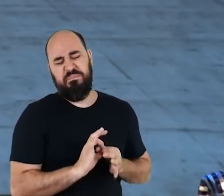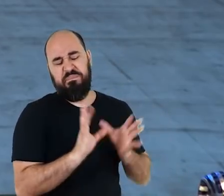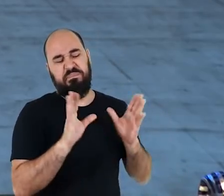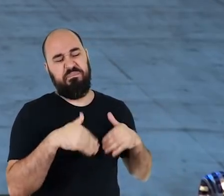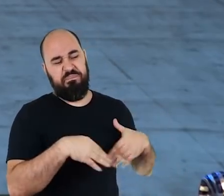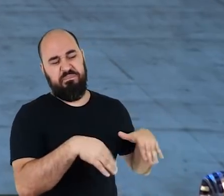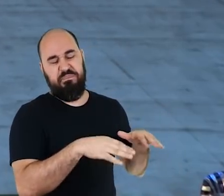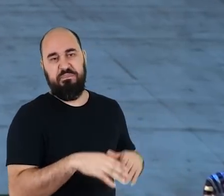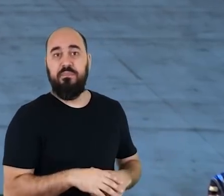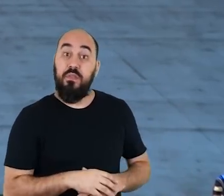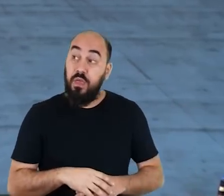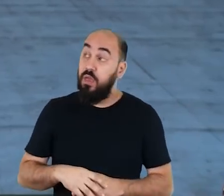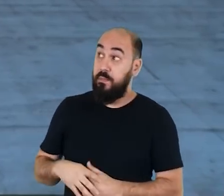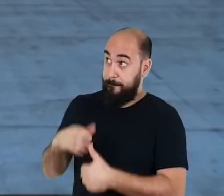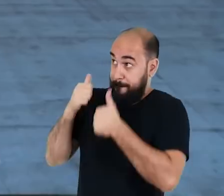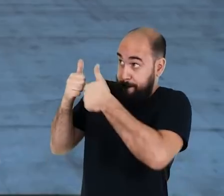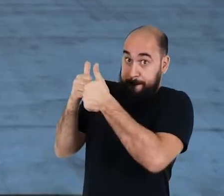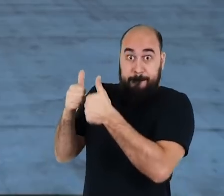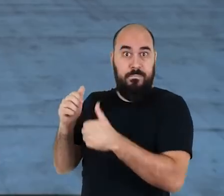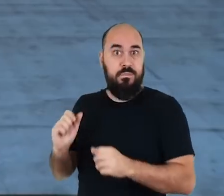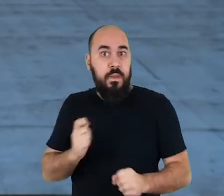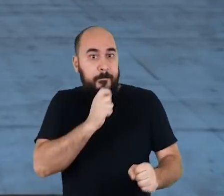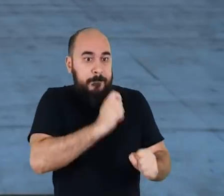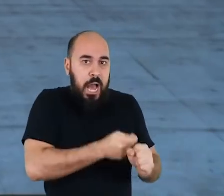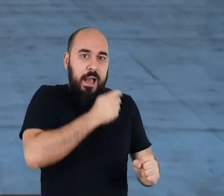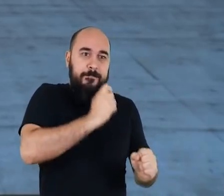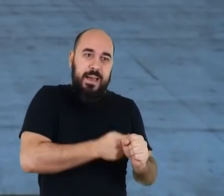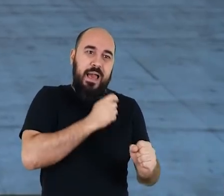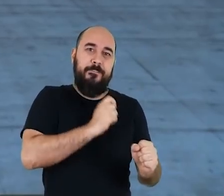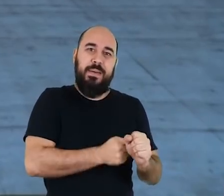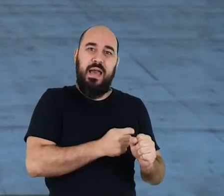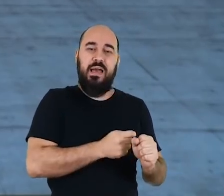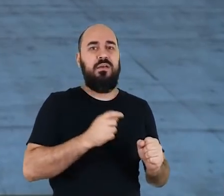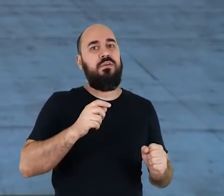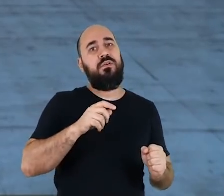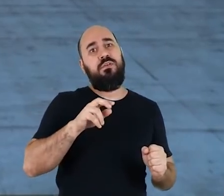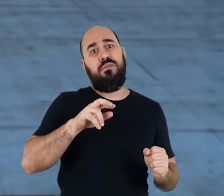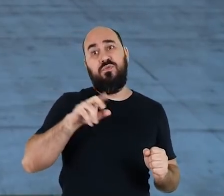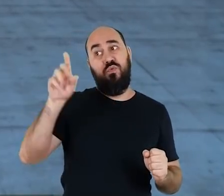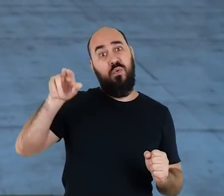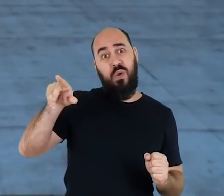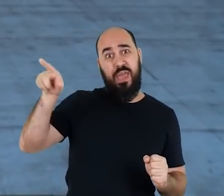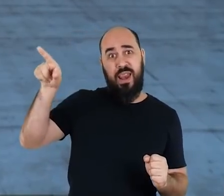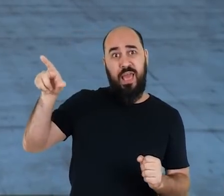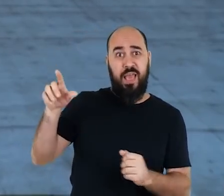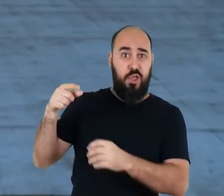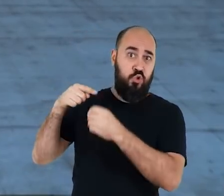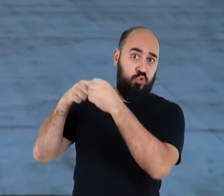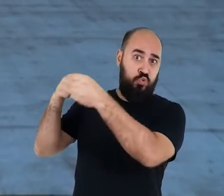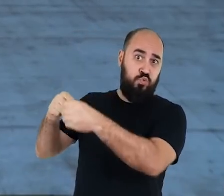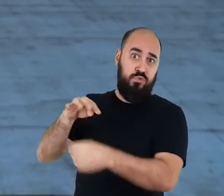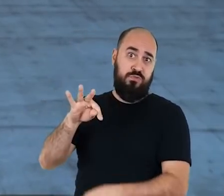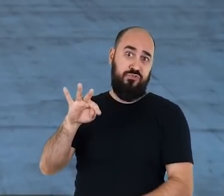judeus começaram a cunhar o ciclo de Tiro, dessa vez não mais na Fenícia, mas